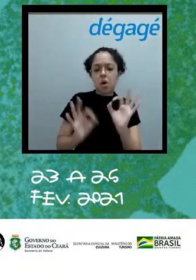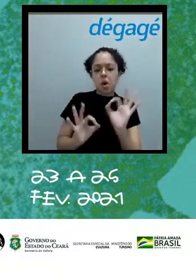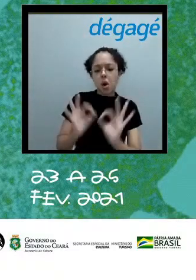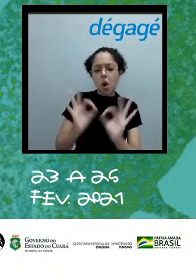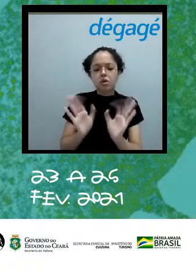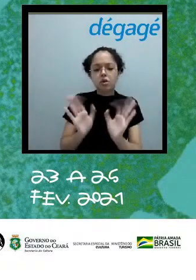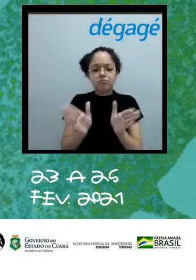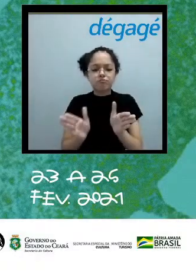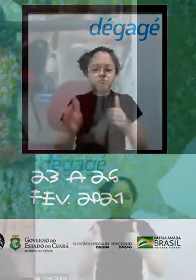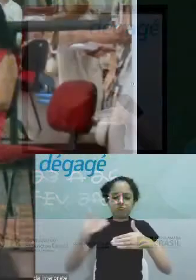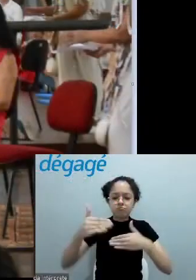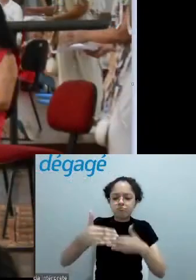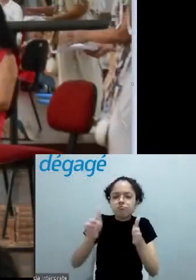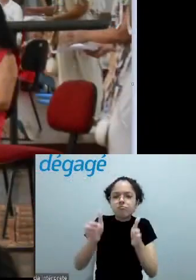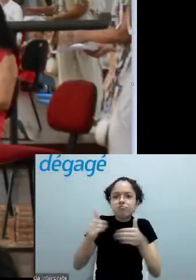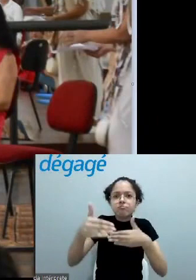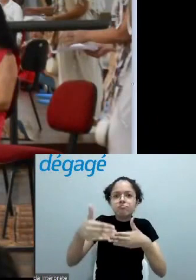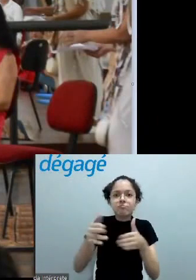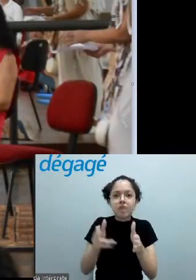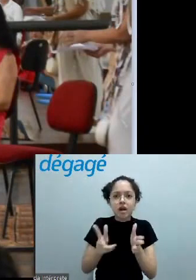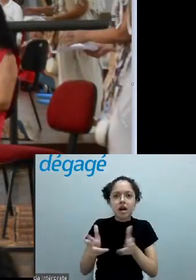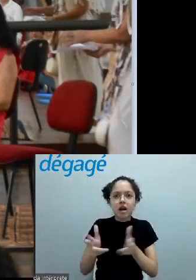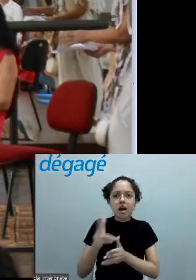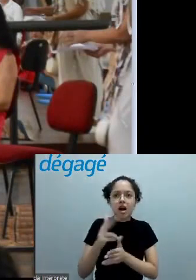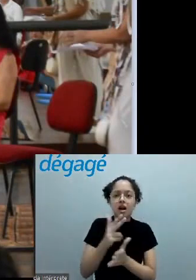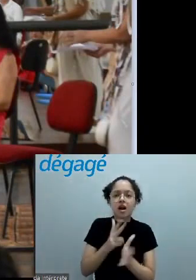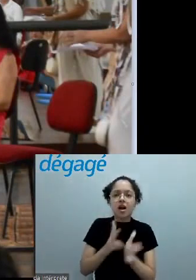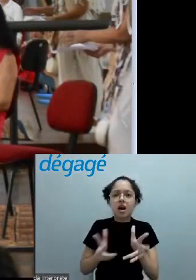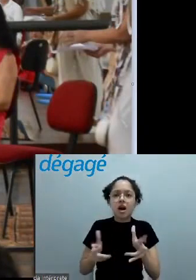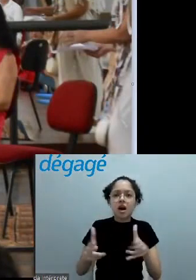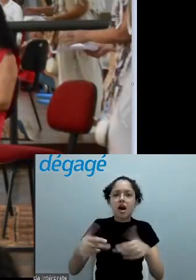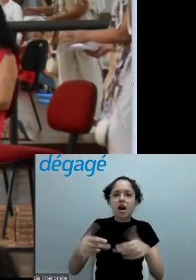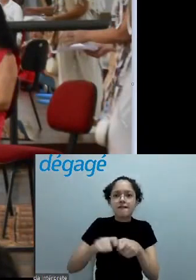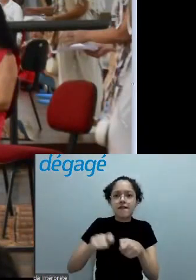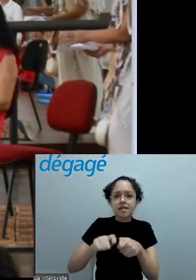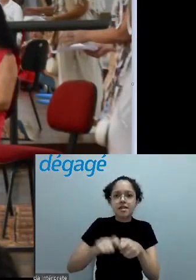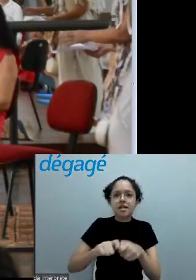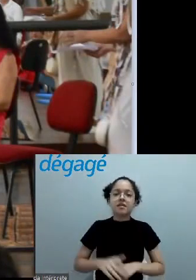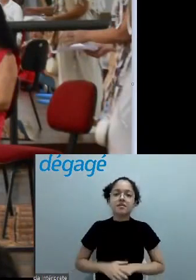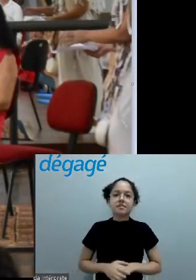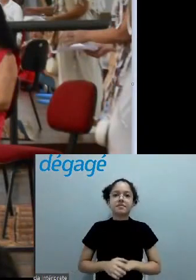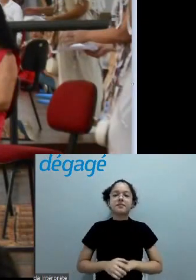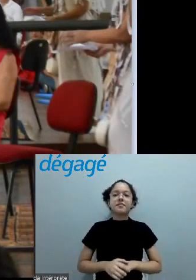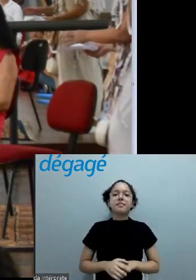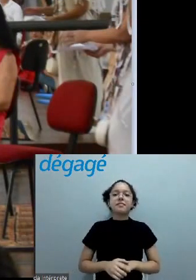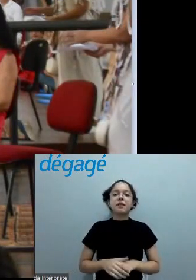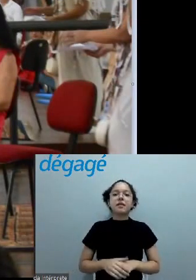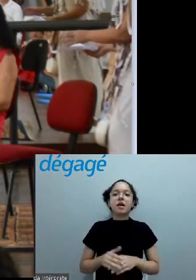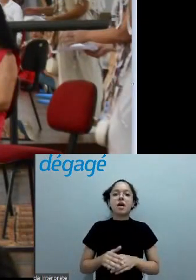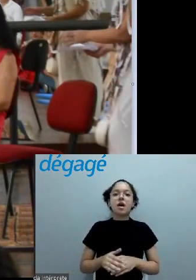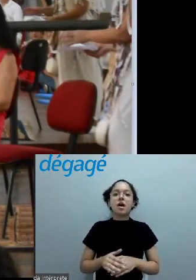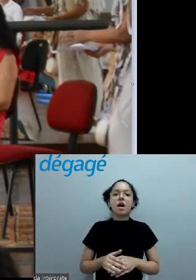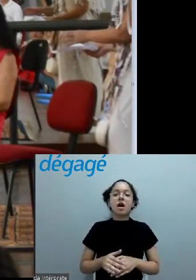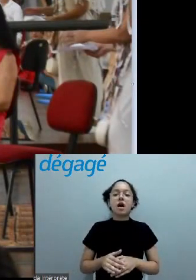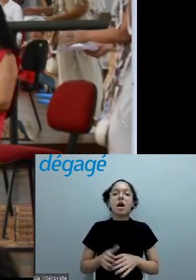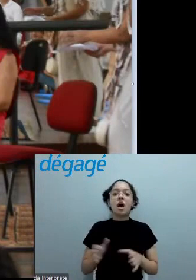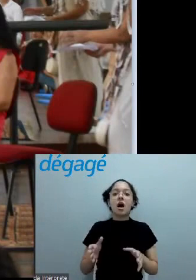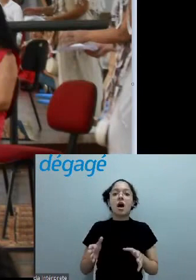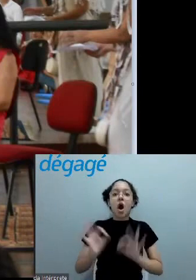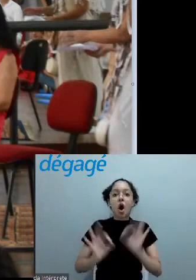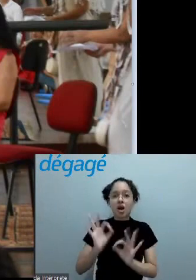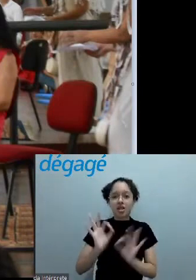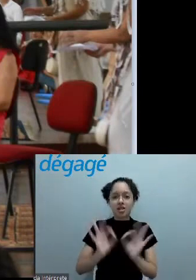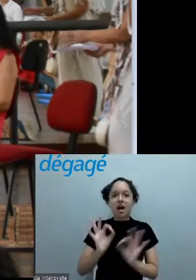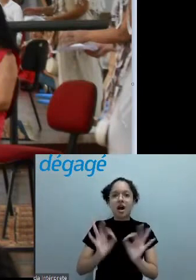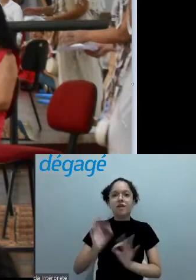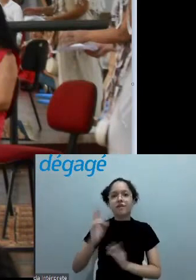buscava, através de lembranças relatadas por elas durante os encontros. Aí, a gente dividia as histórias, esses relatos, essas